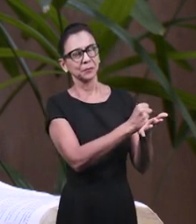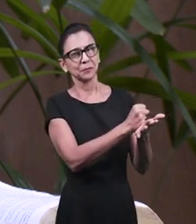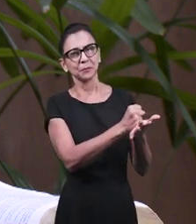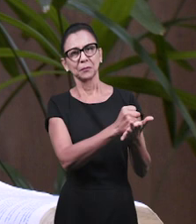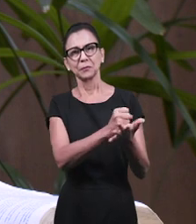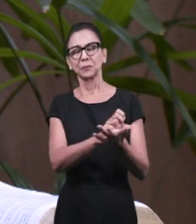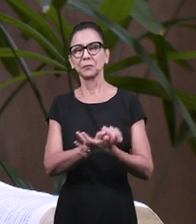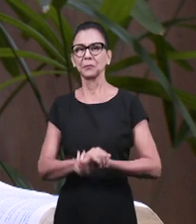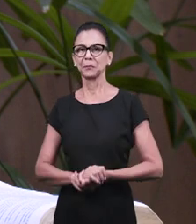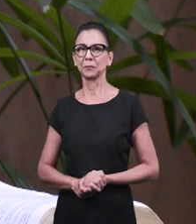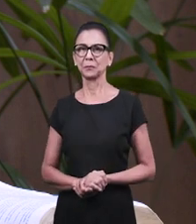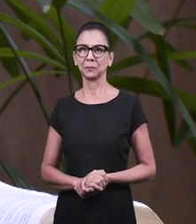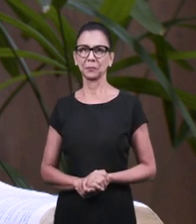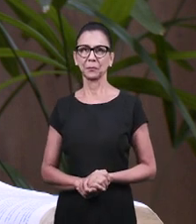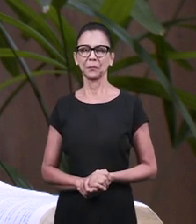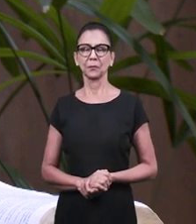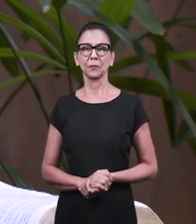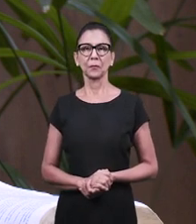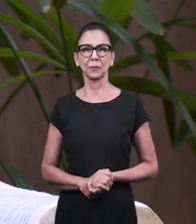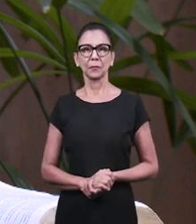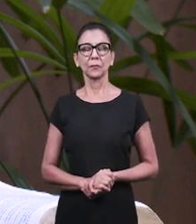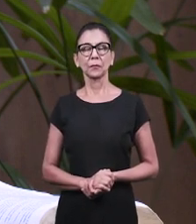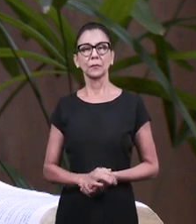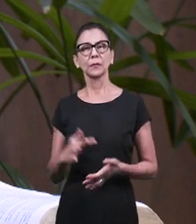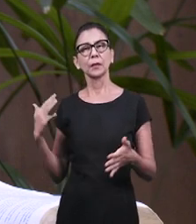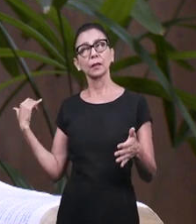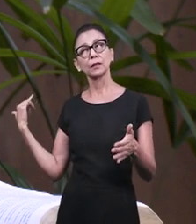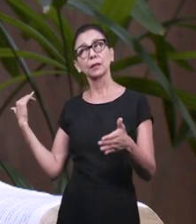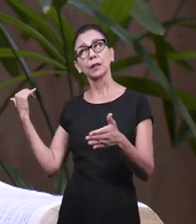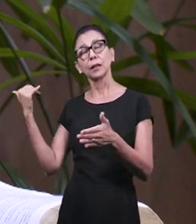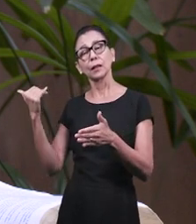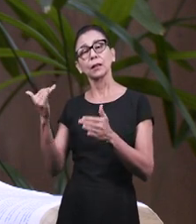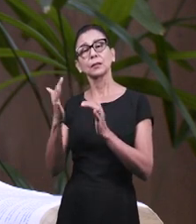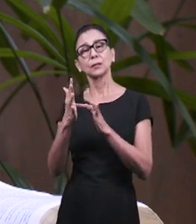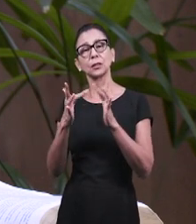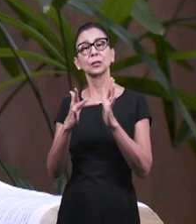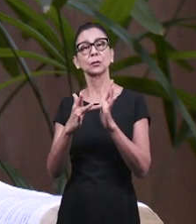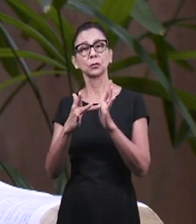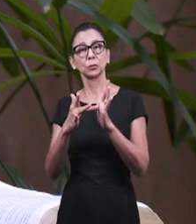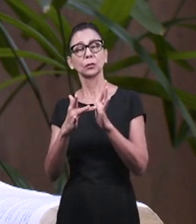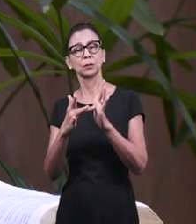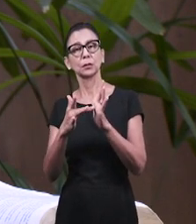Não é? Até Jesus vir e fazer a reforma,